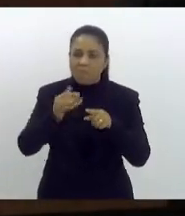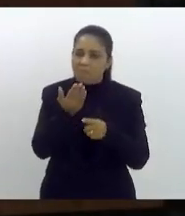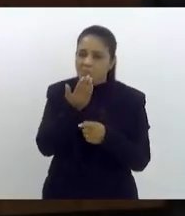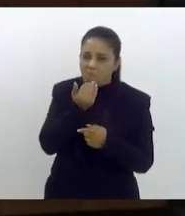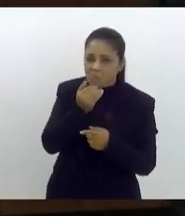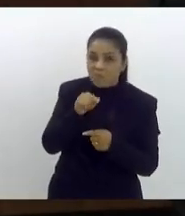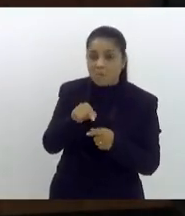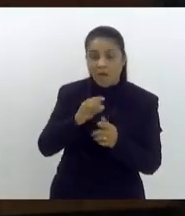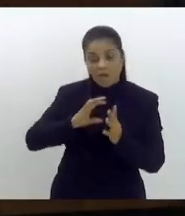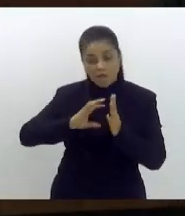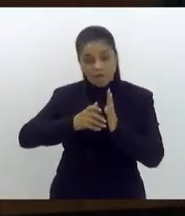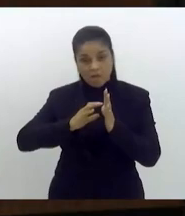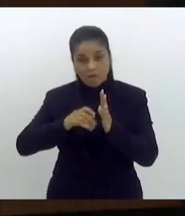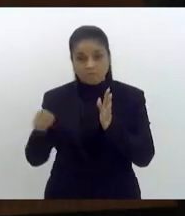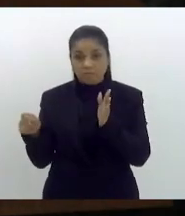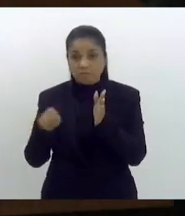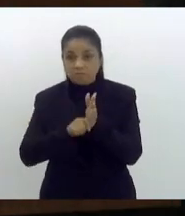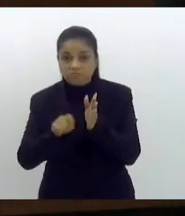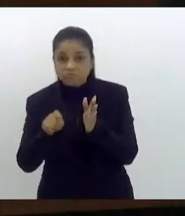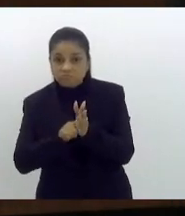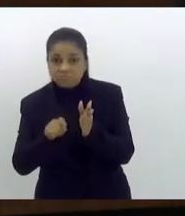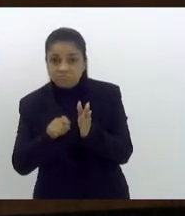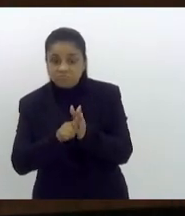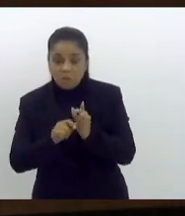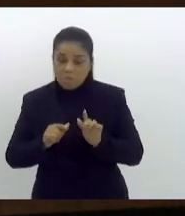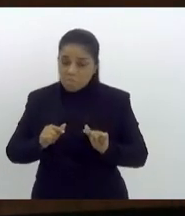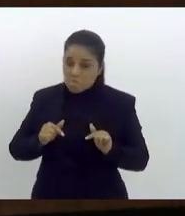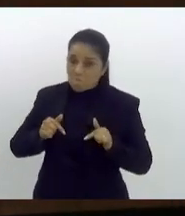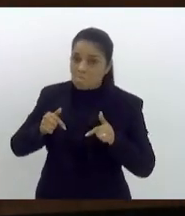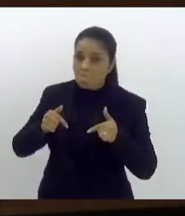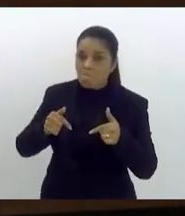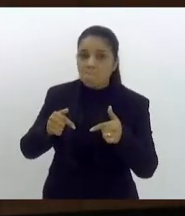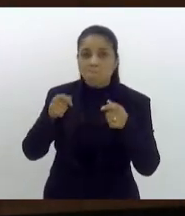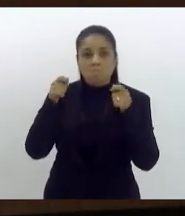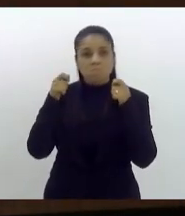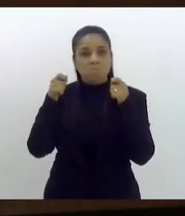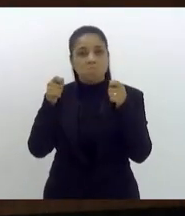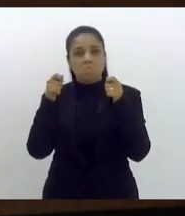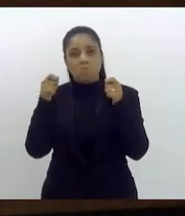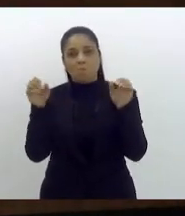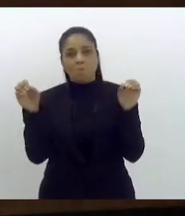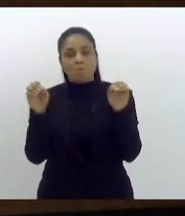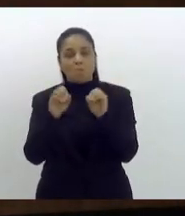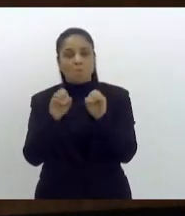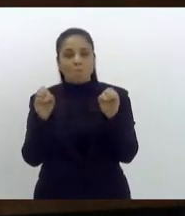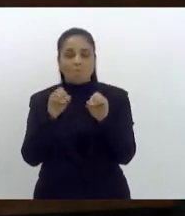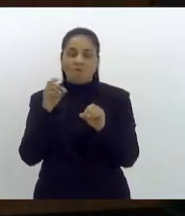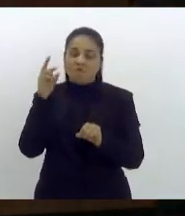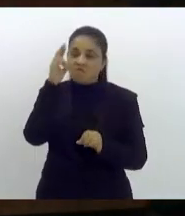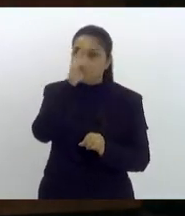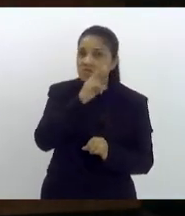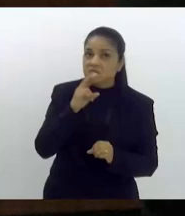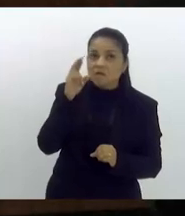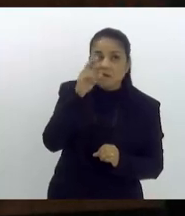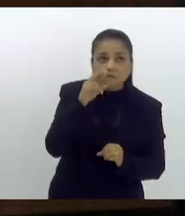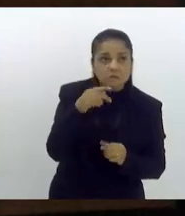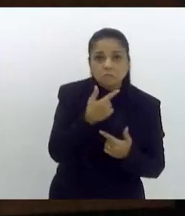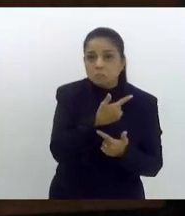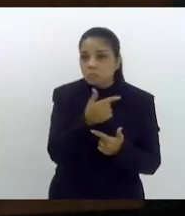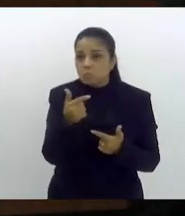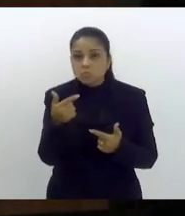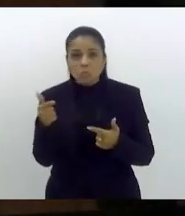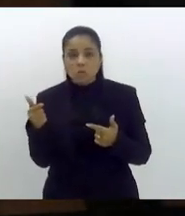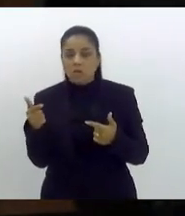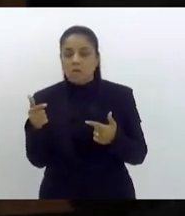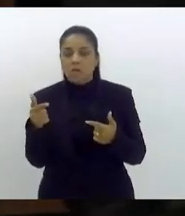da droga ela não move uma palha ela não faz uma manifestação ela não faz uma fiscalização naquilo que